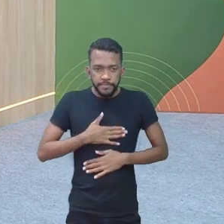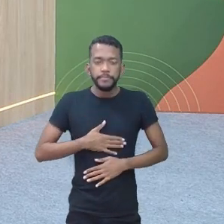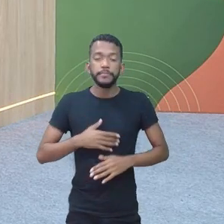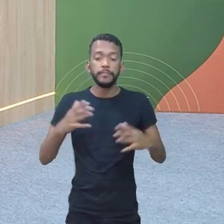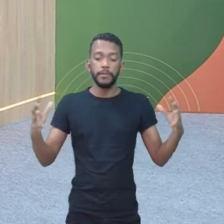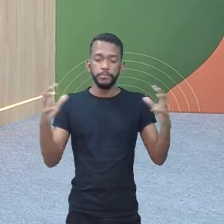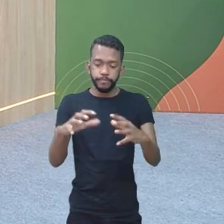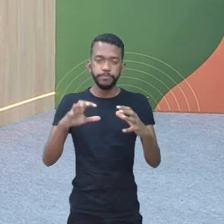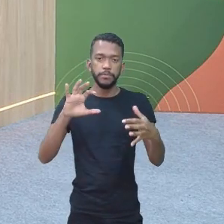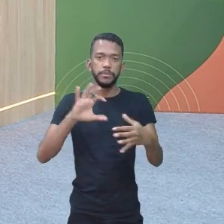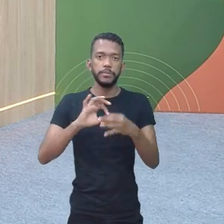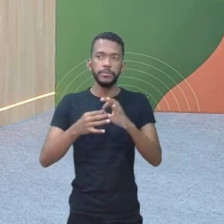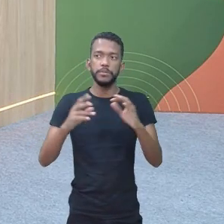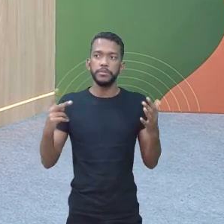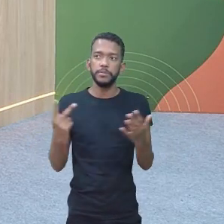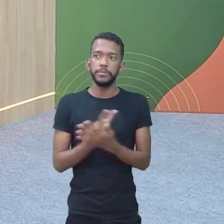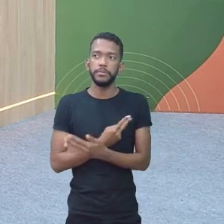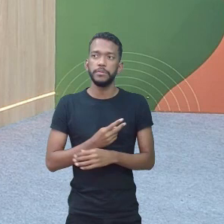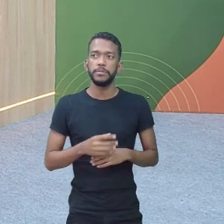não ocorreu